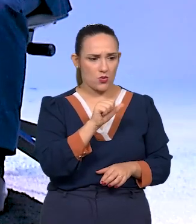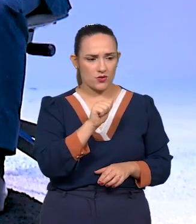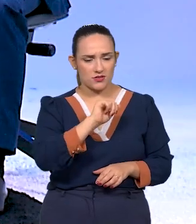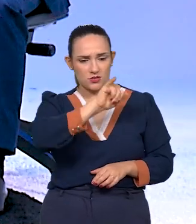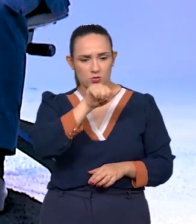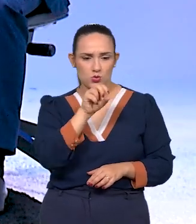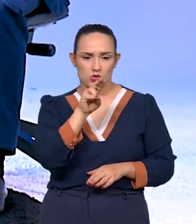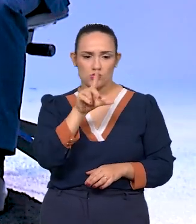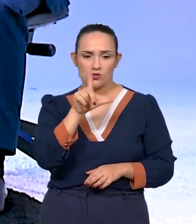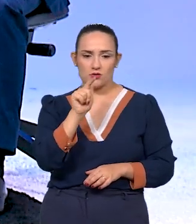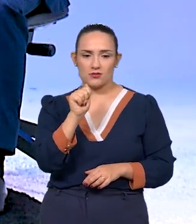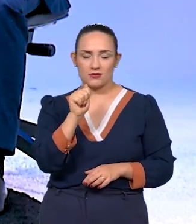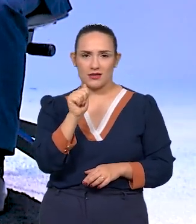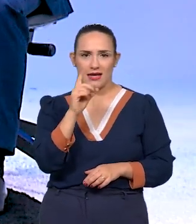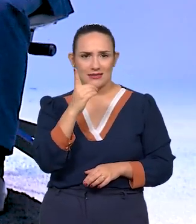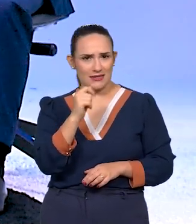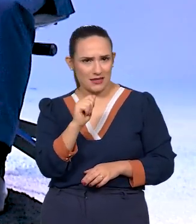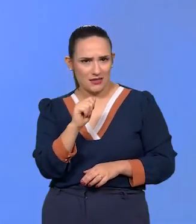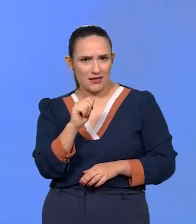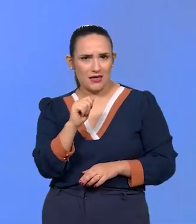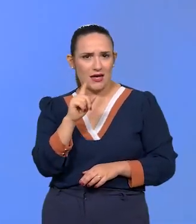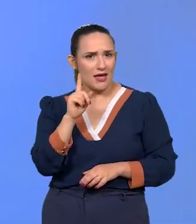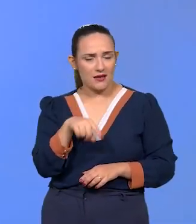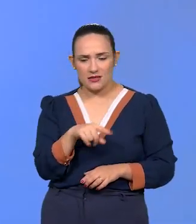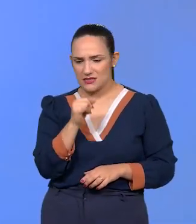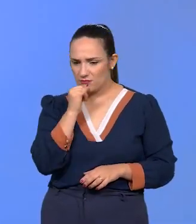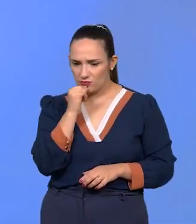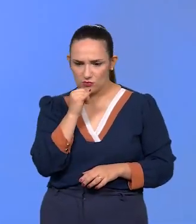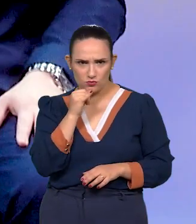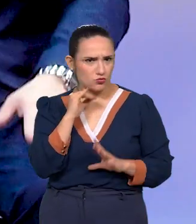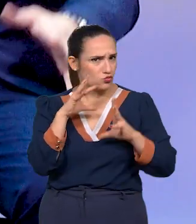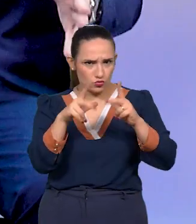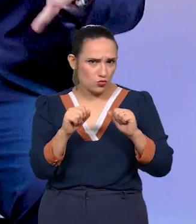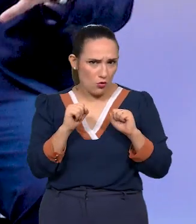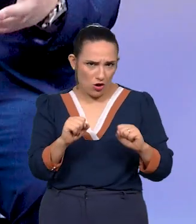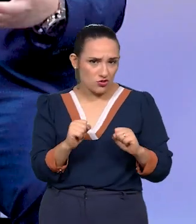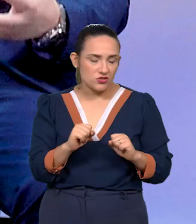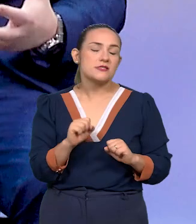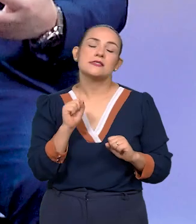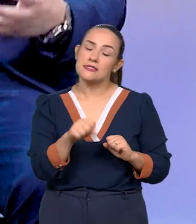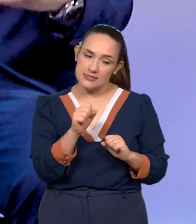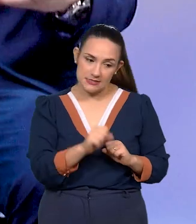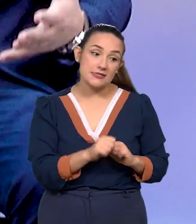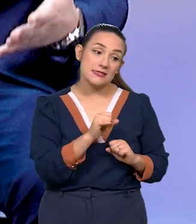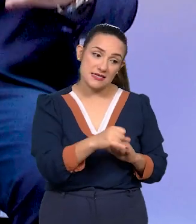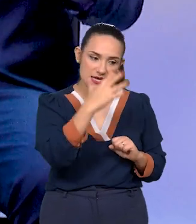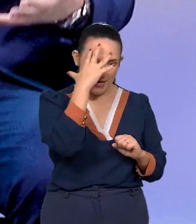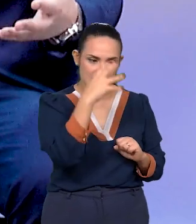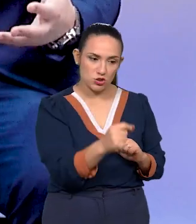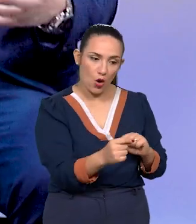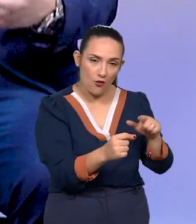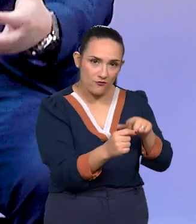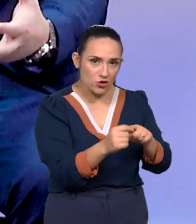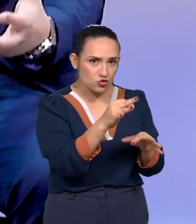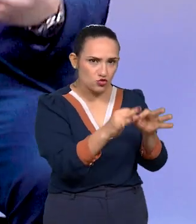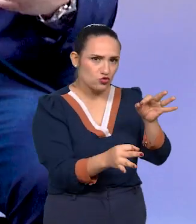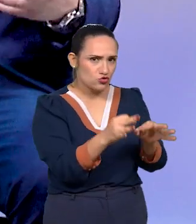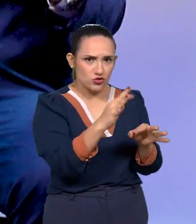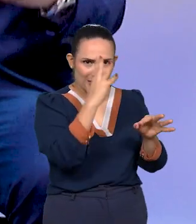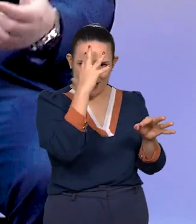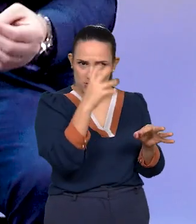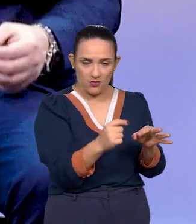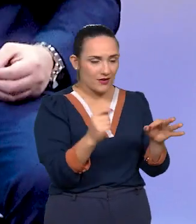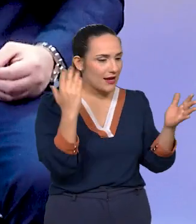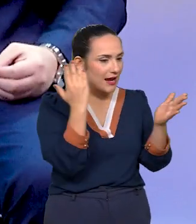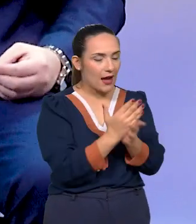aí no tema da decisão do STF? Coisa julgada é coisa julgada para tudo. Exato. A ideia de coisa julgada é o seguinte, é garantir